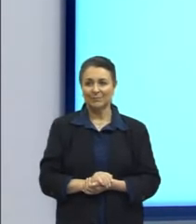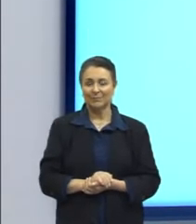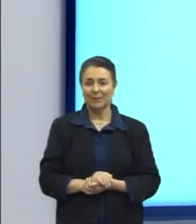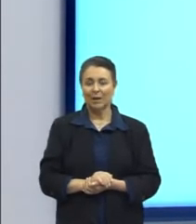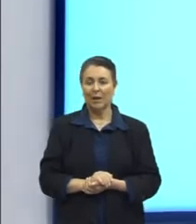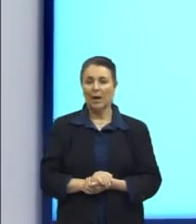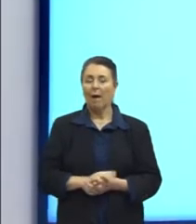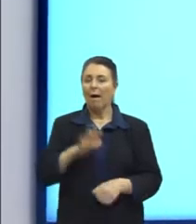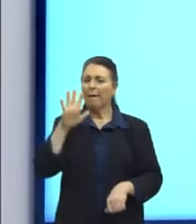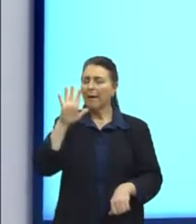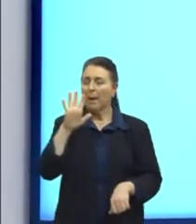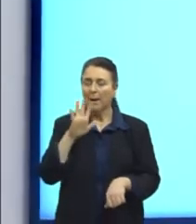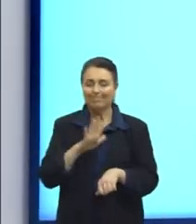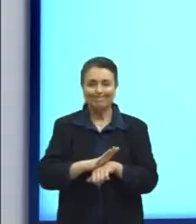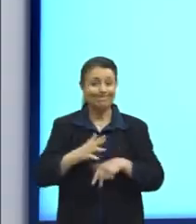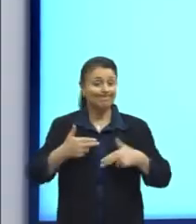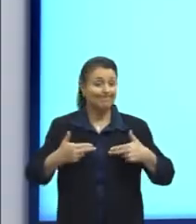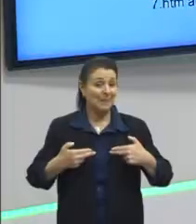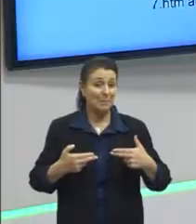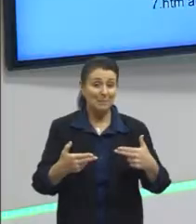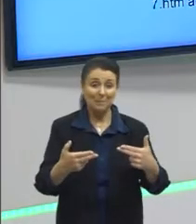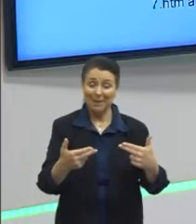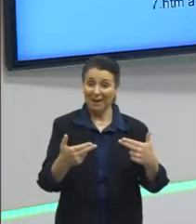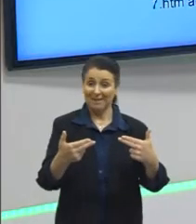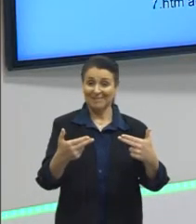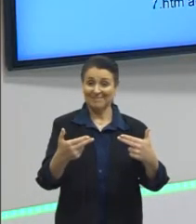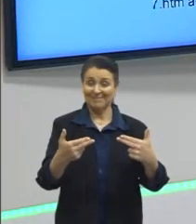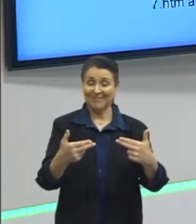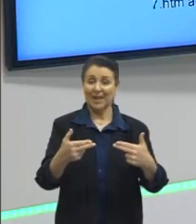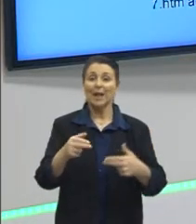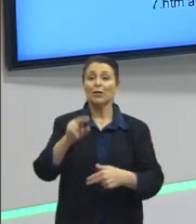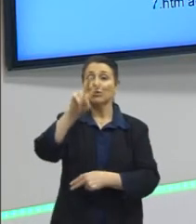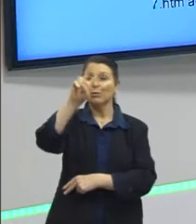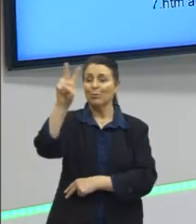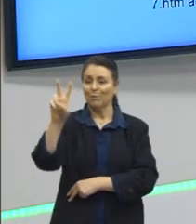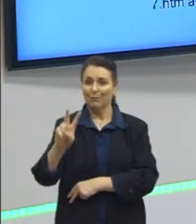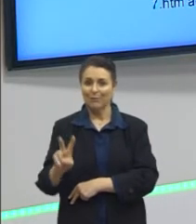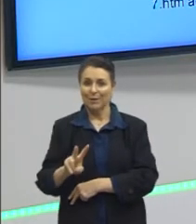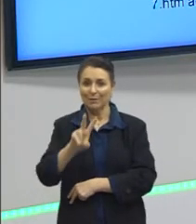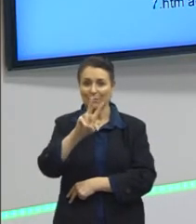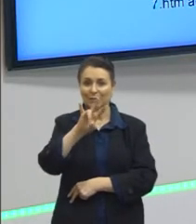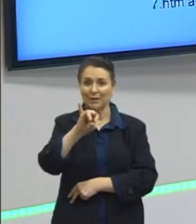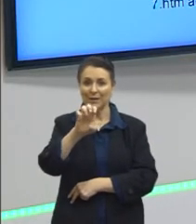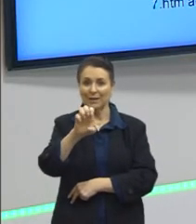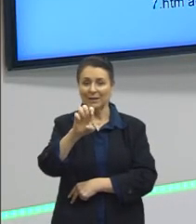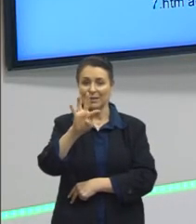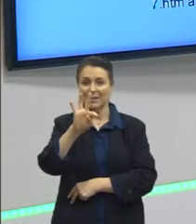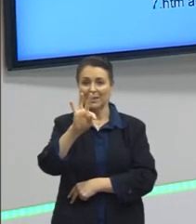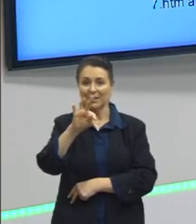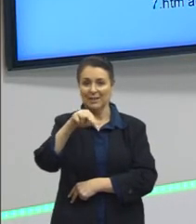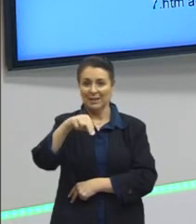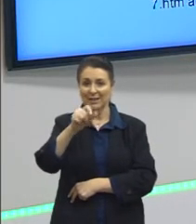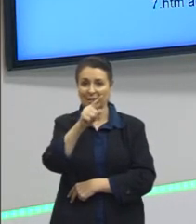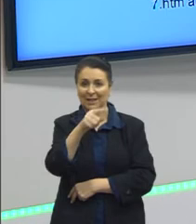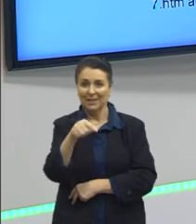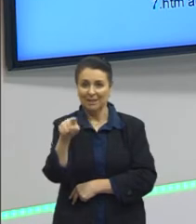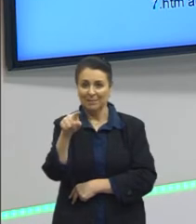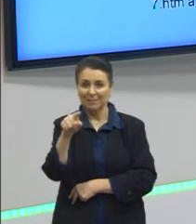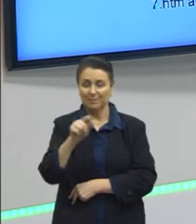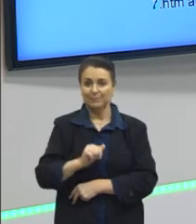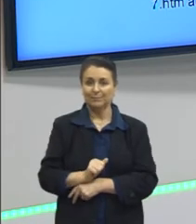a guerra mais emblemática desse período é a Guerra do Vietnã e a Guerra do Vietnã